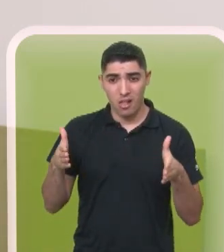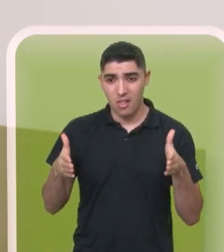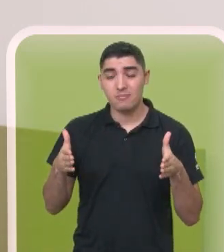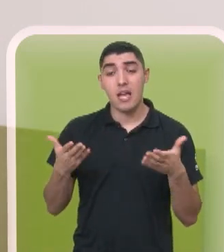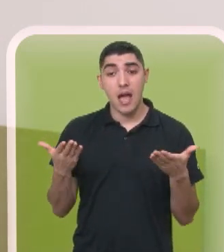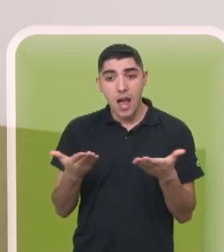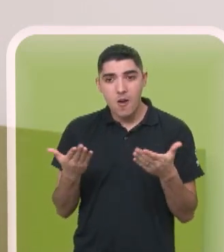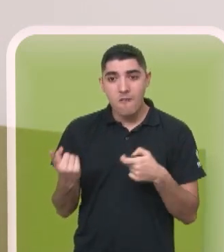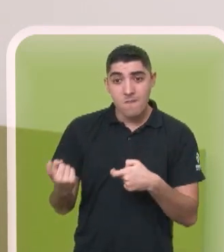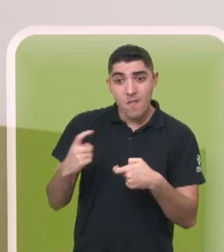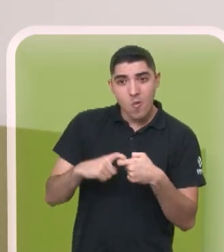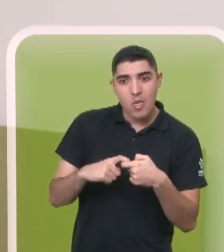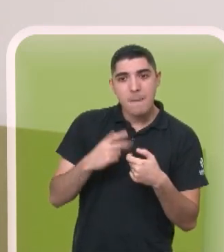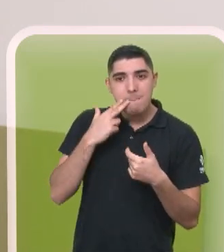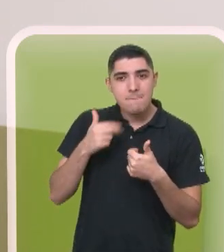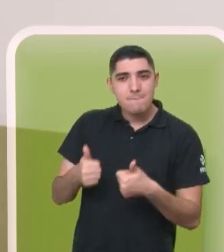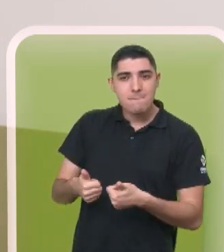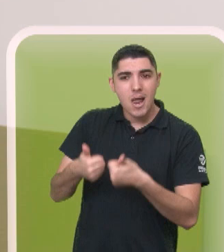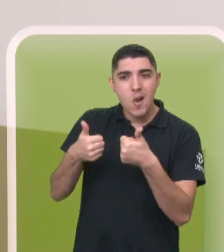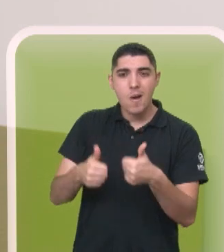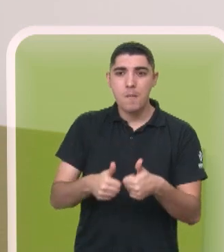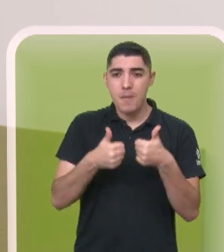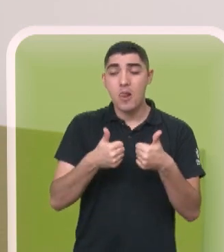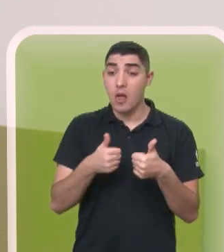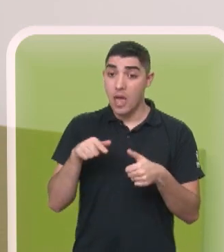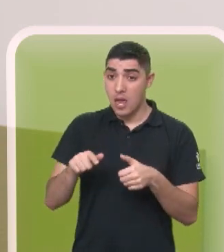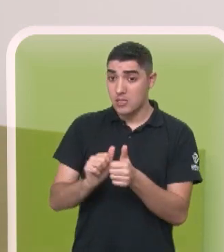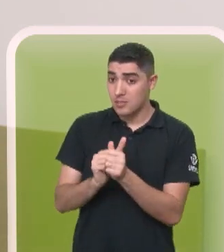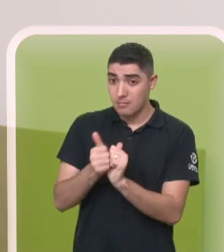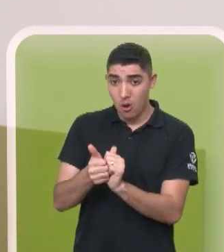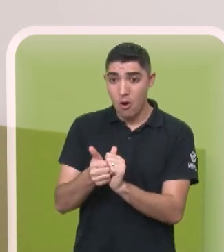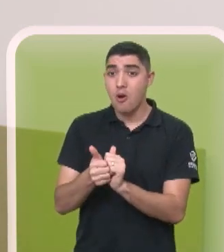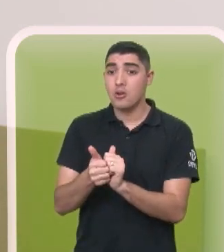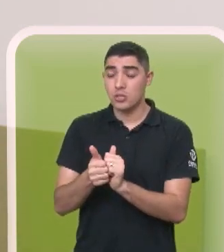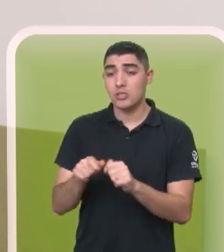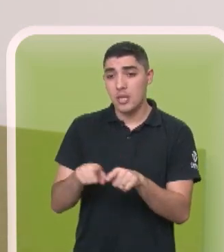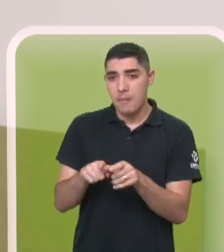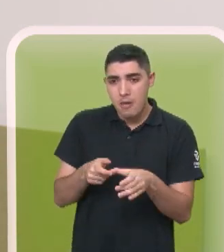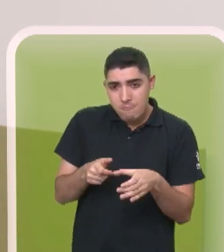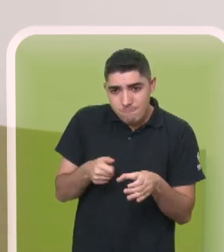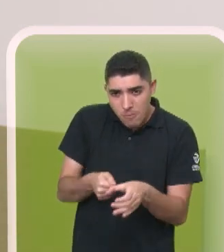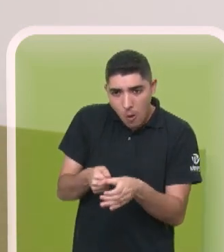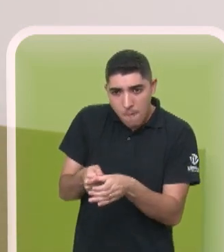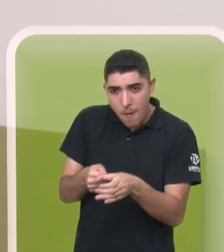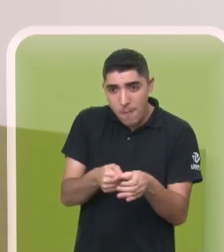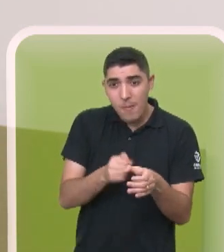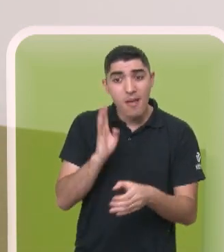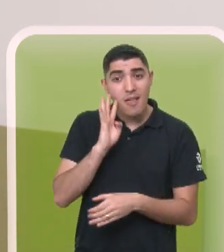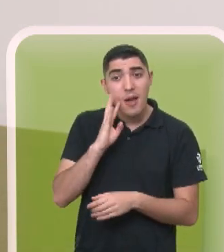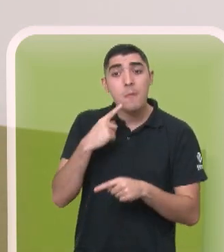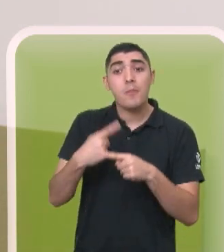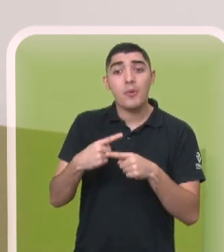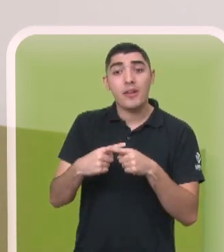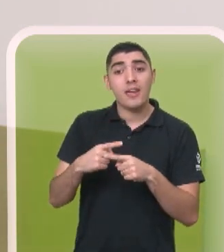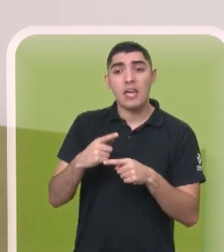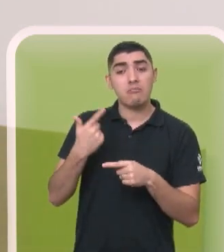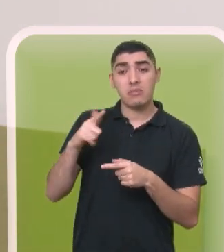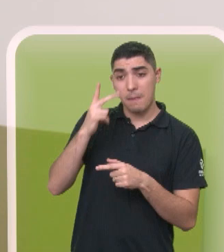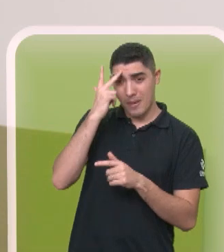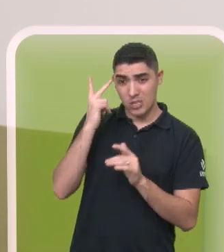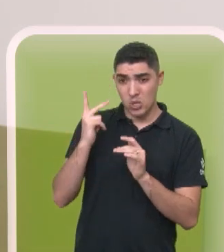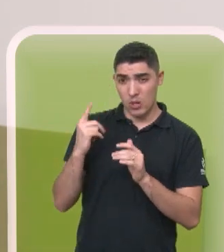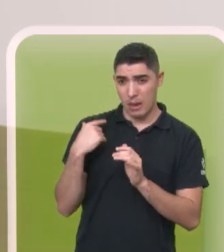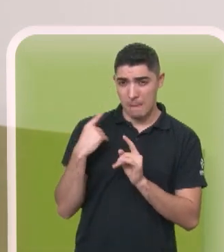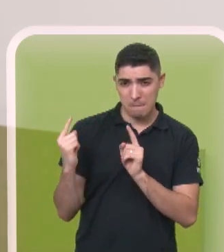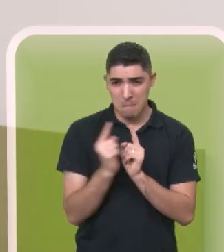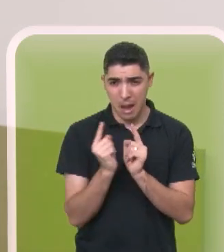volta agora, né? Quanto mais a gente ter esses tipos de esportes, e o futebol de botão é muito legal porque não tem um contato, né? O físico. Às vezes a pessoa não gosta